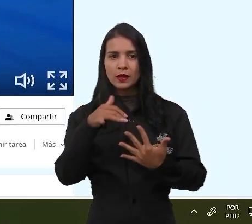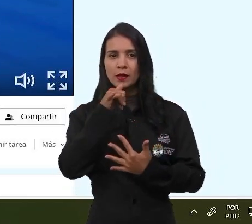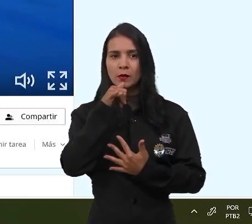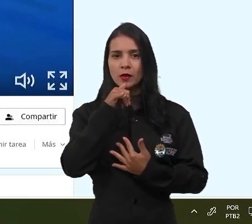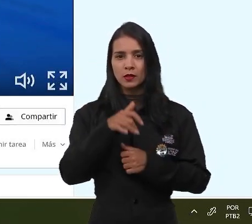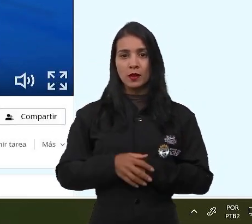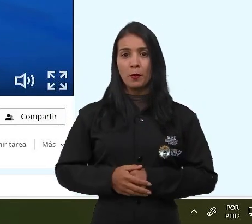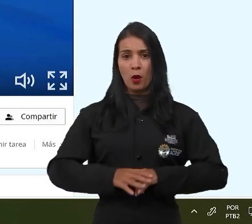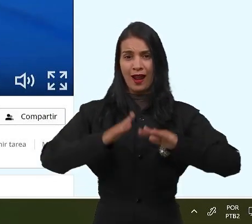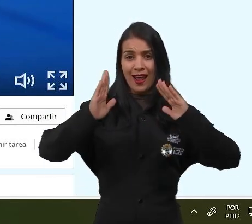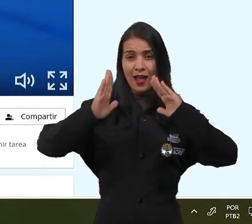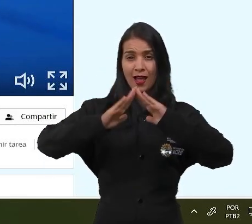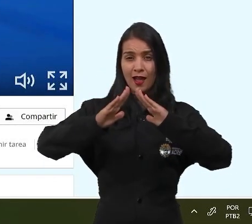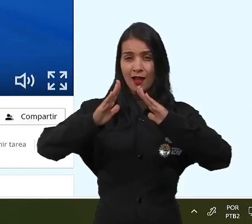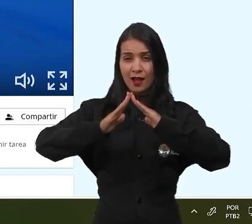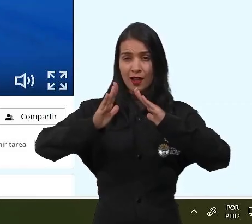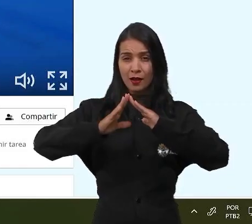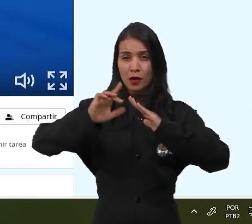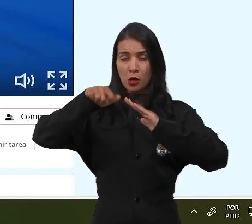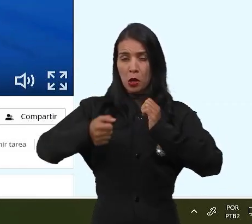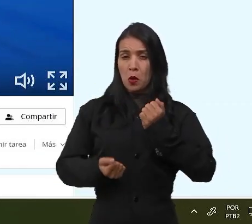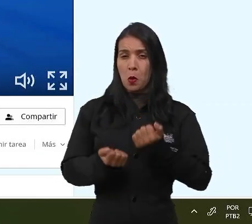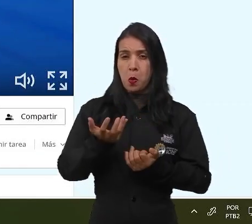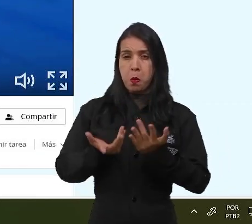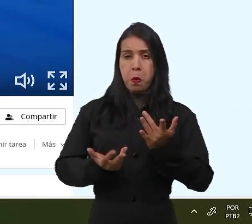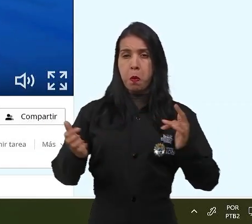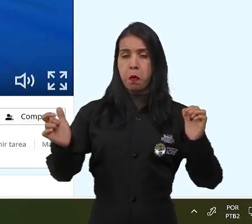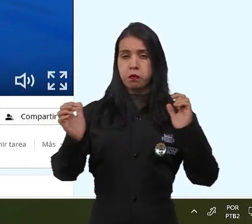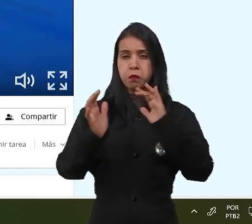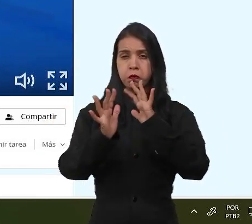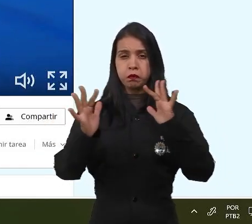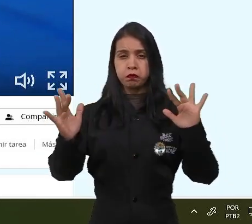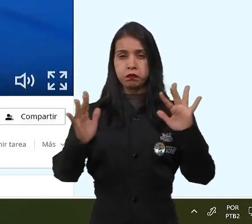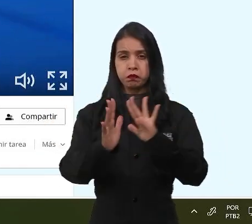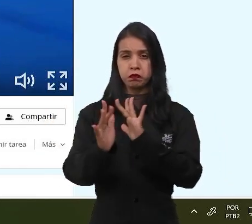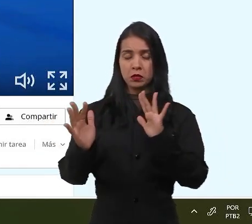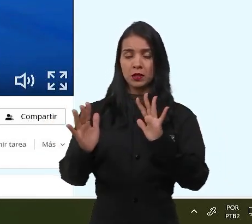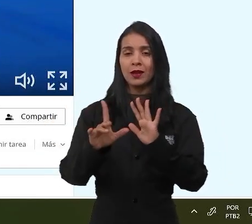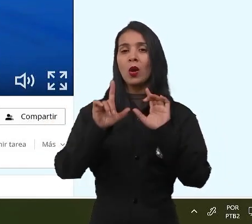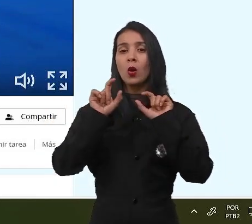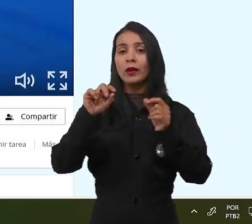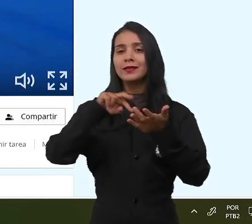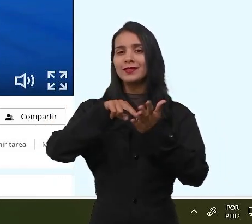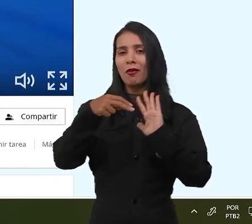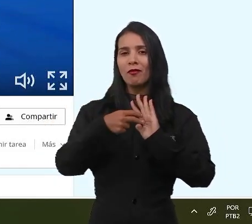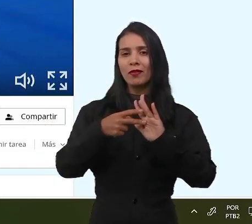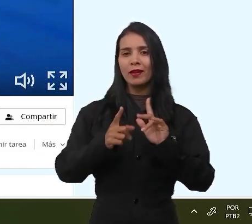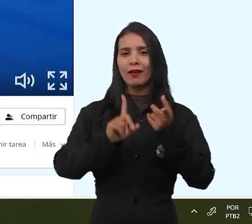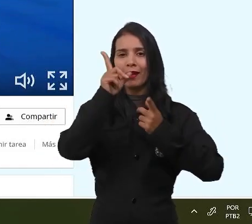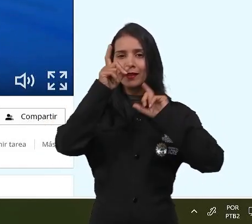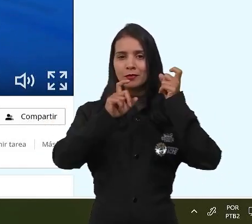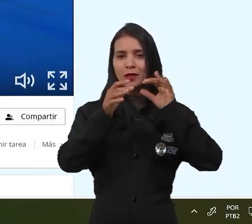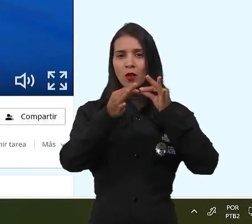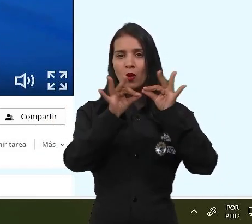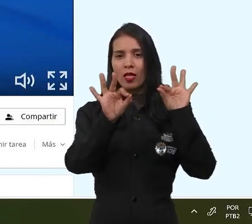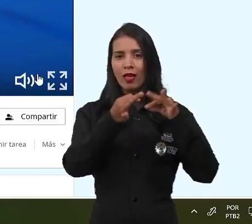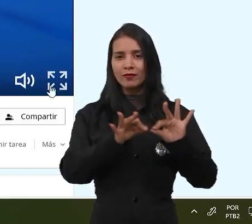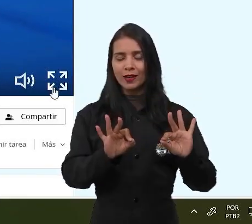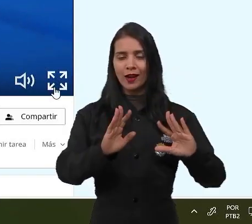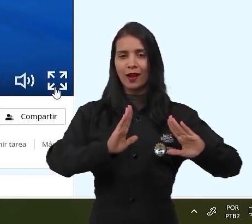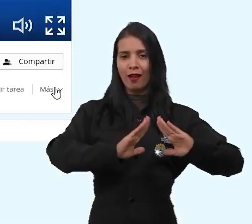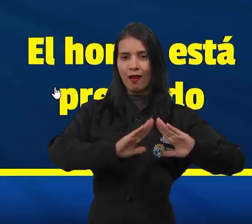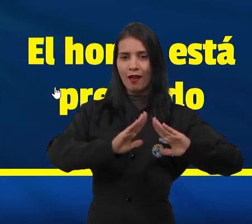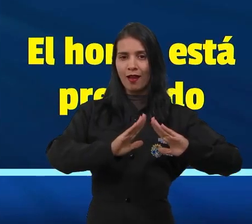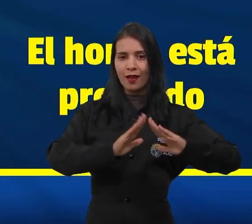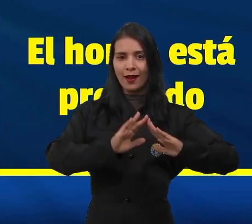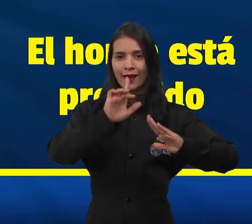acho que foi um dos nossos primeiros exemplos. Então, o que quer dizer a expressão esta casa é um norno?